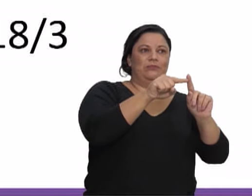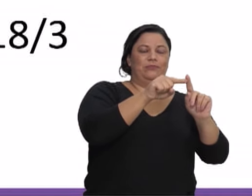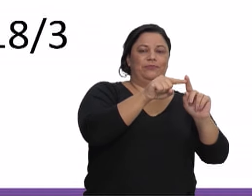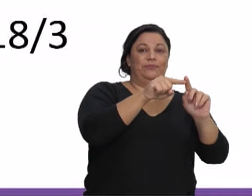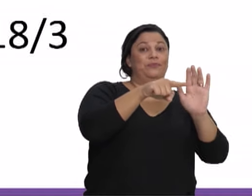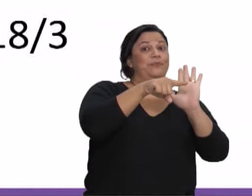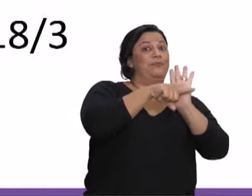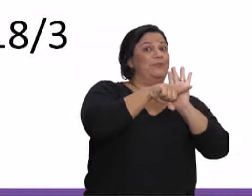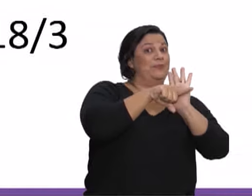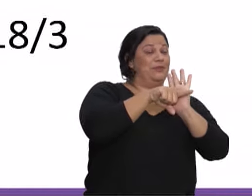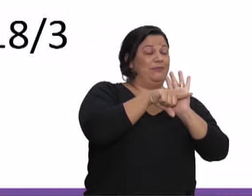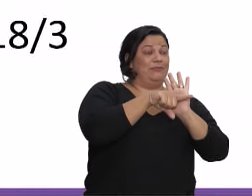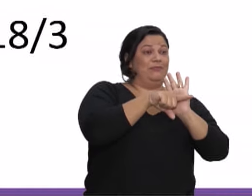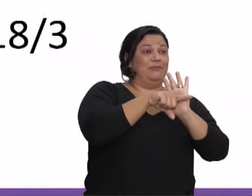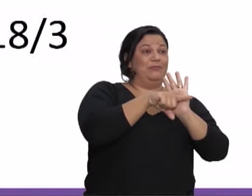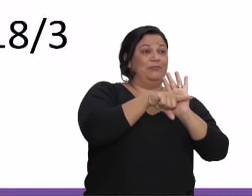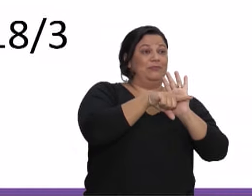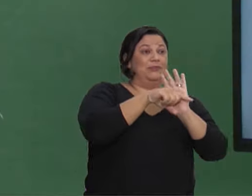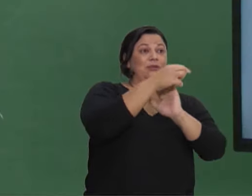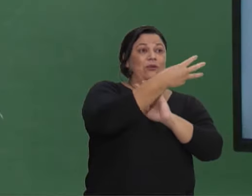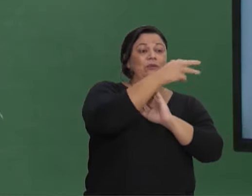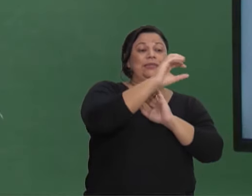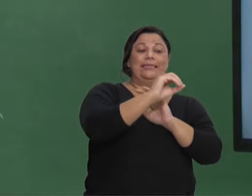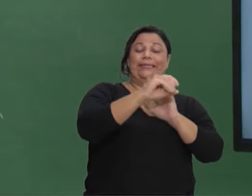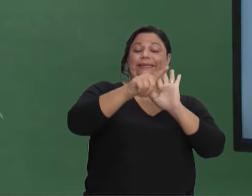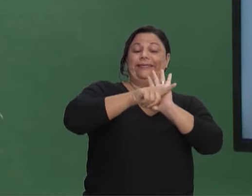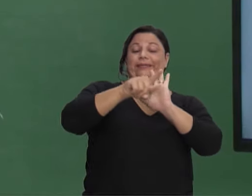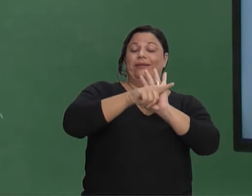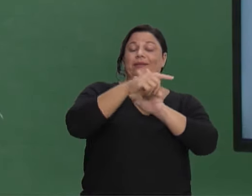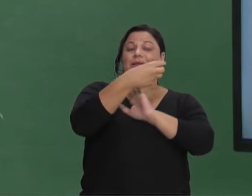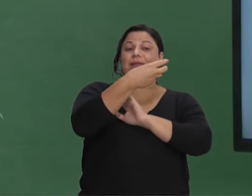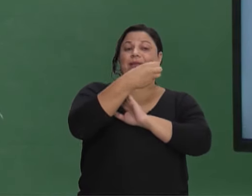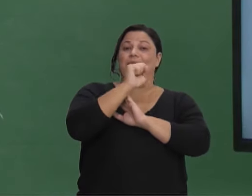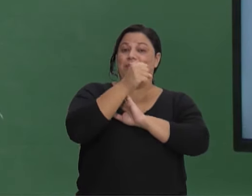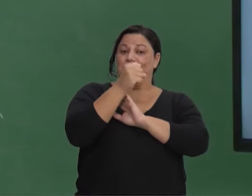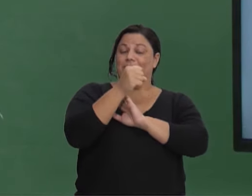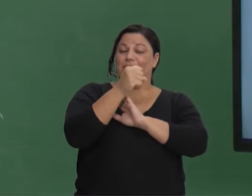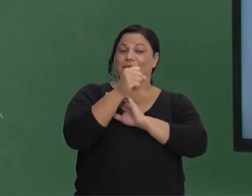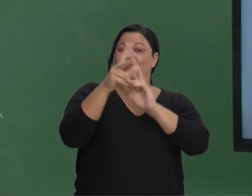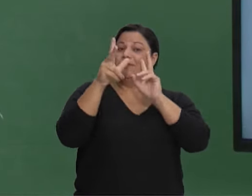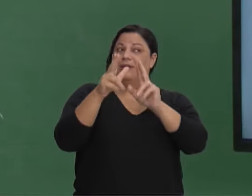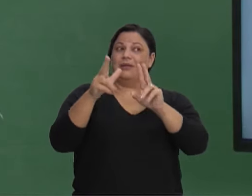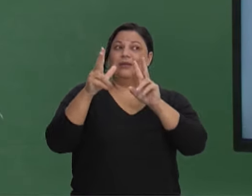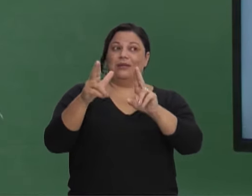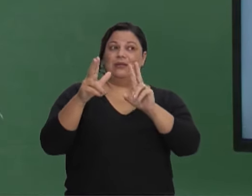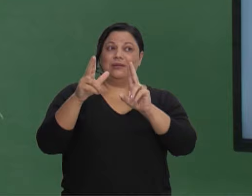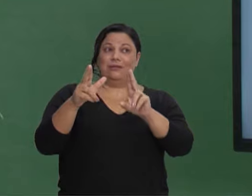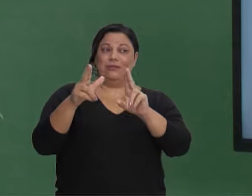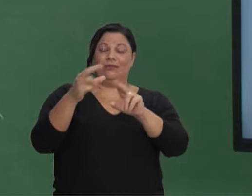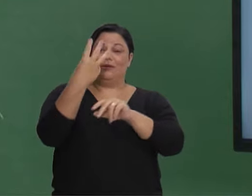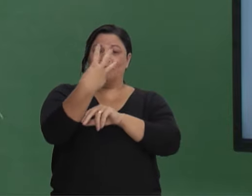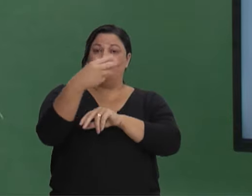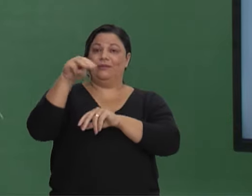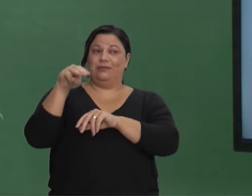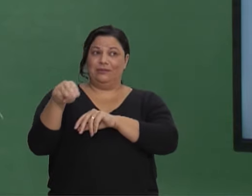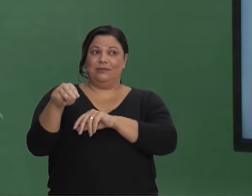Vou ficar com 30 menos 8 igual a 3m.